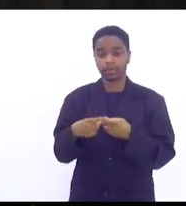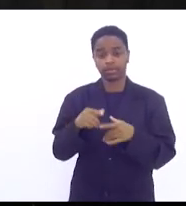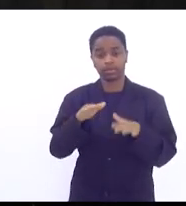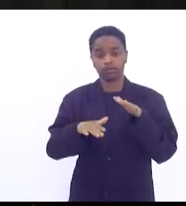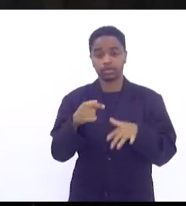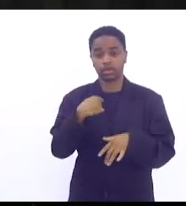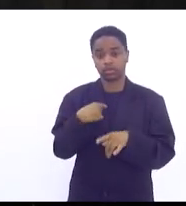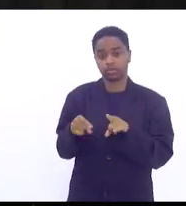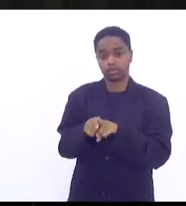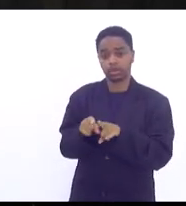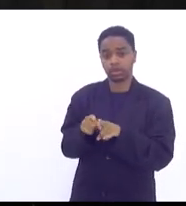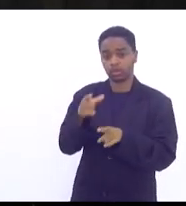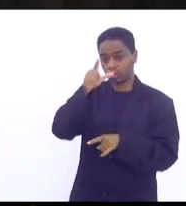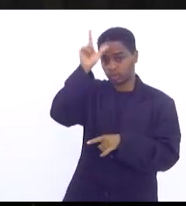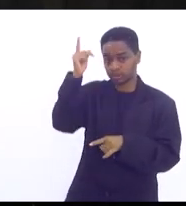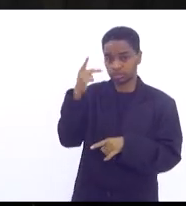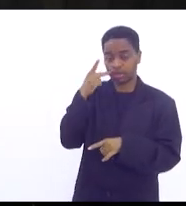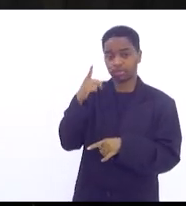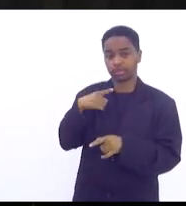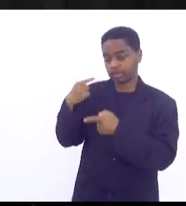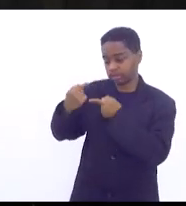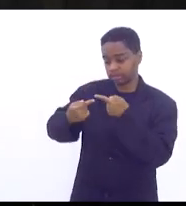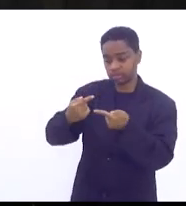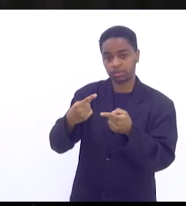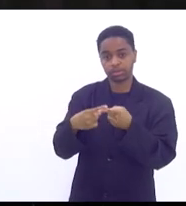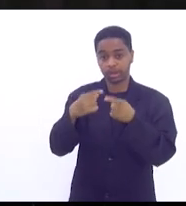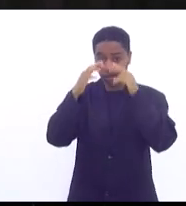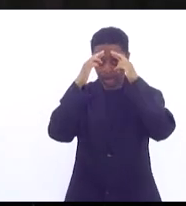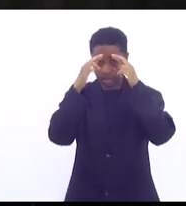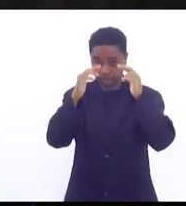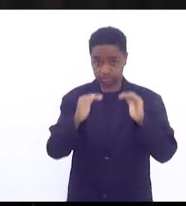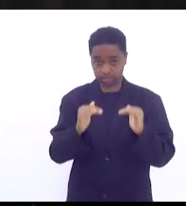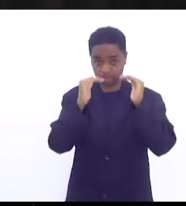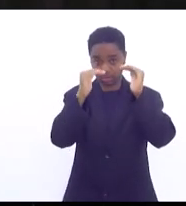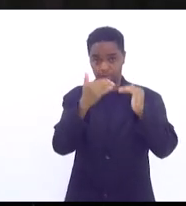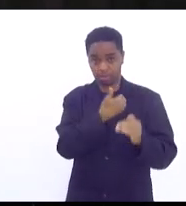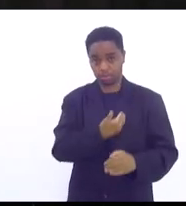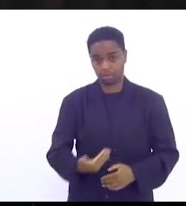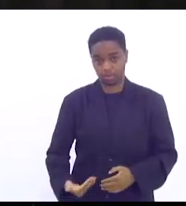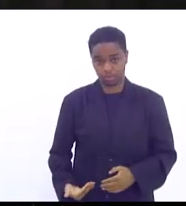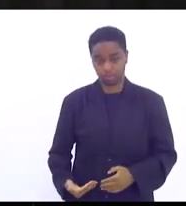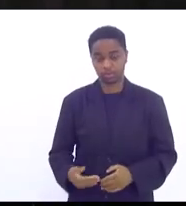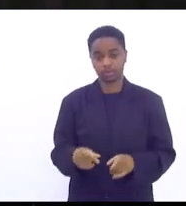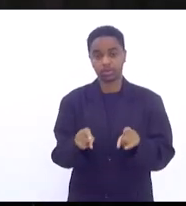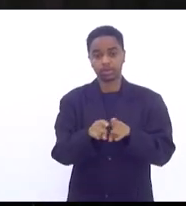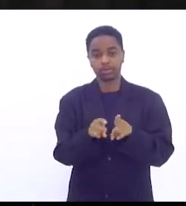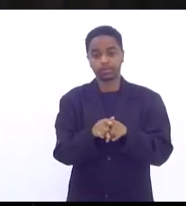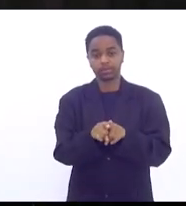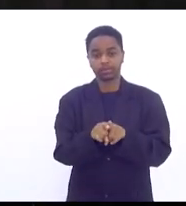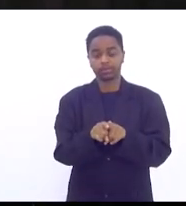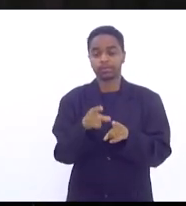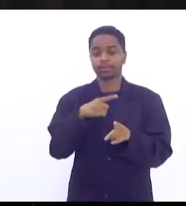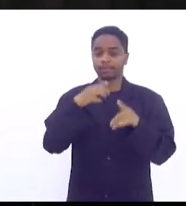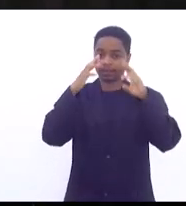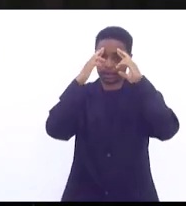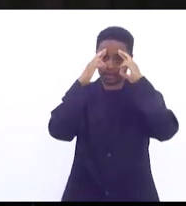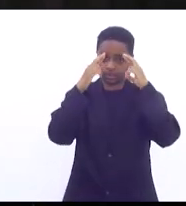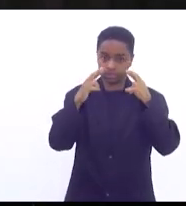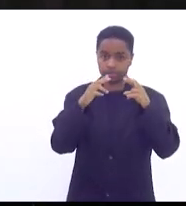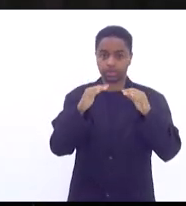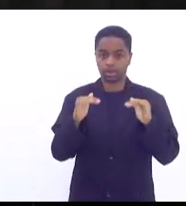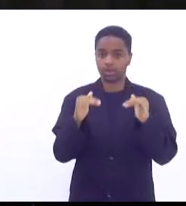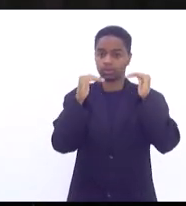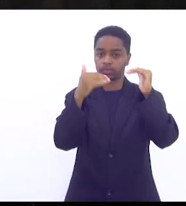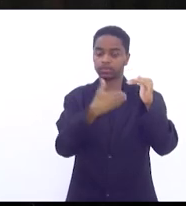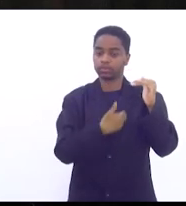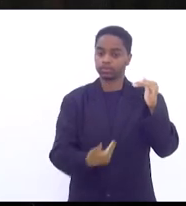geração, onde se respeitava, né, a autoridade pública, onde existia um respeito pela autoridade